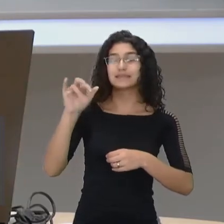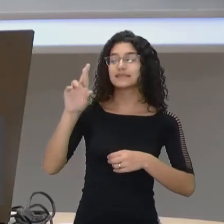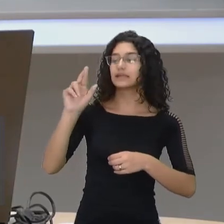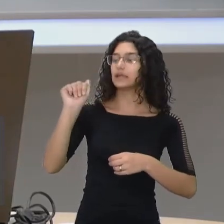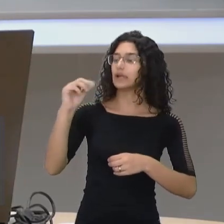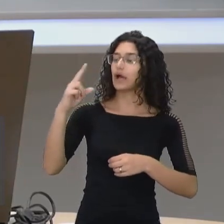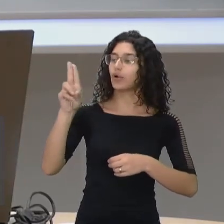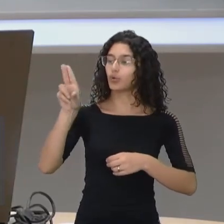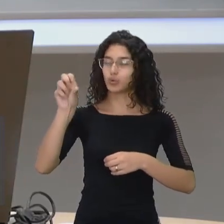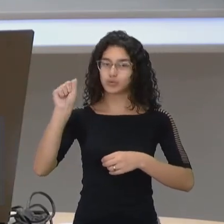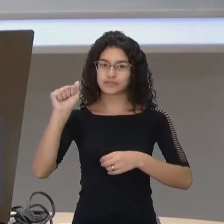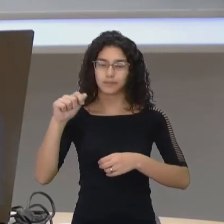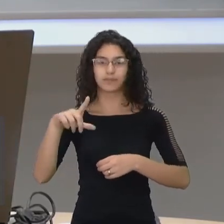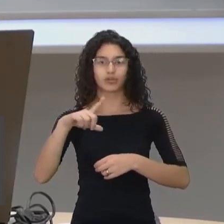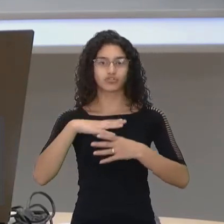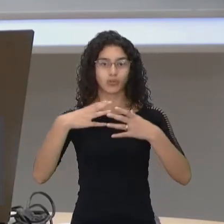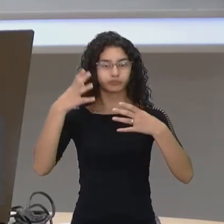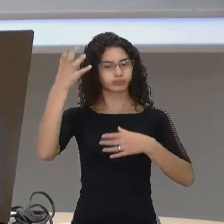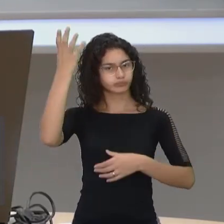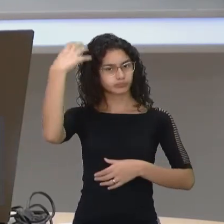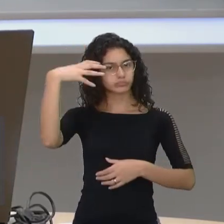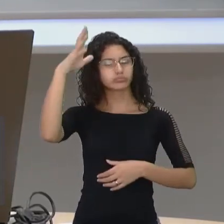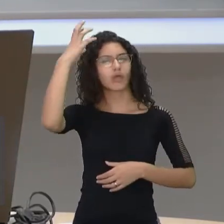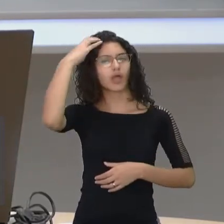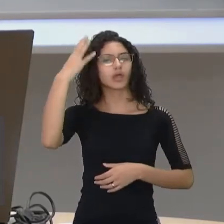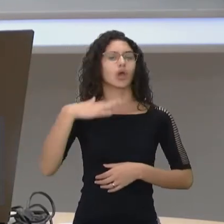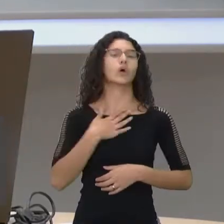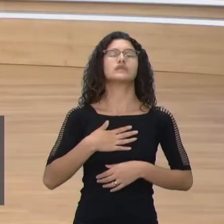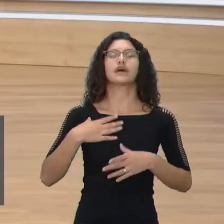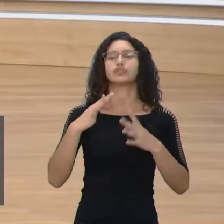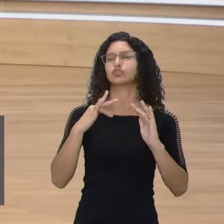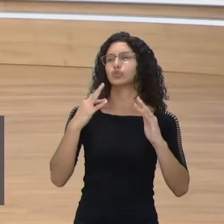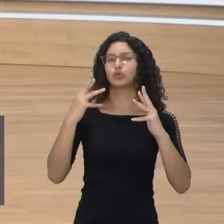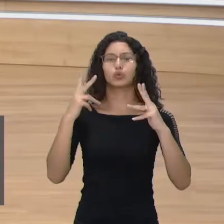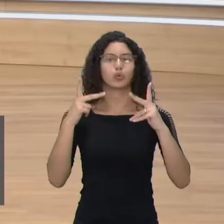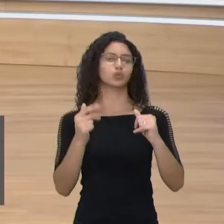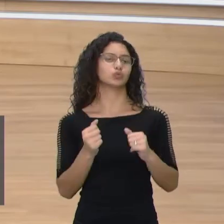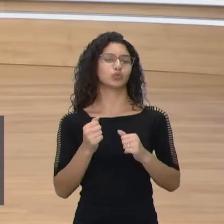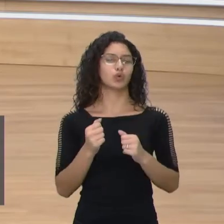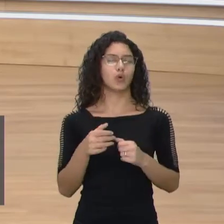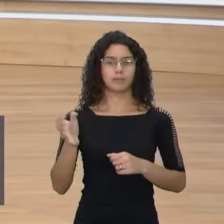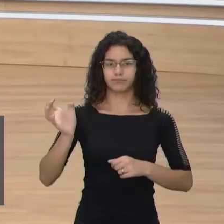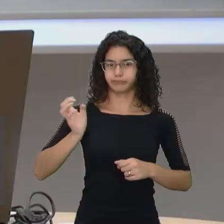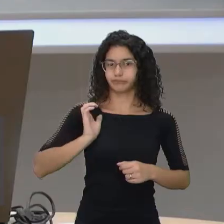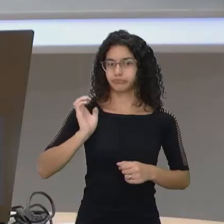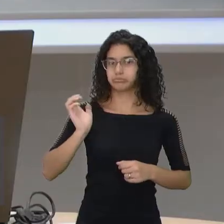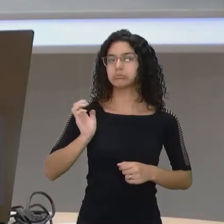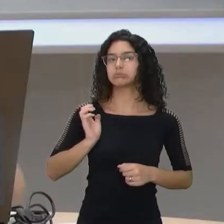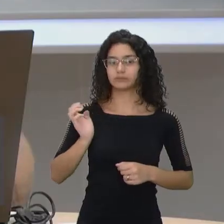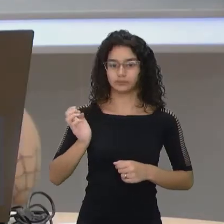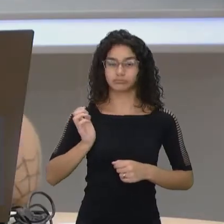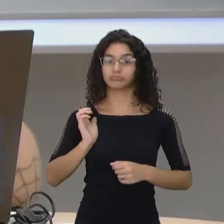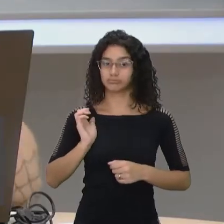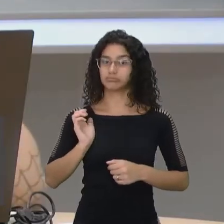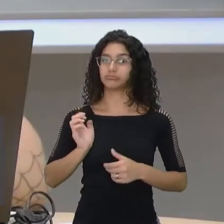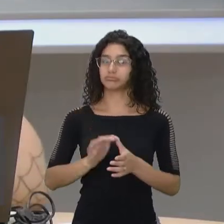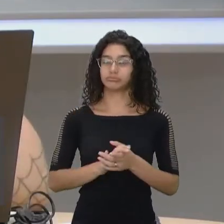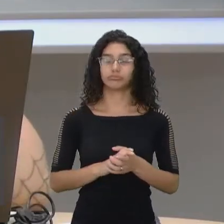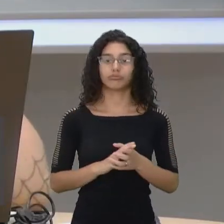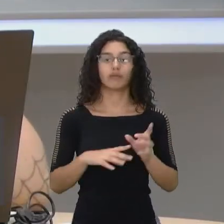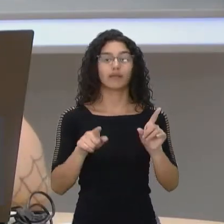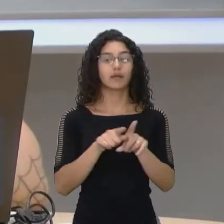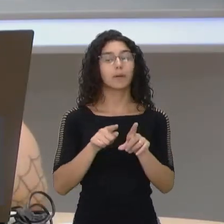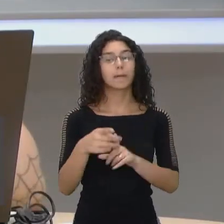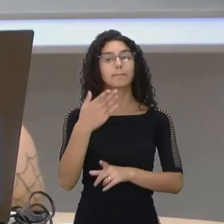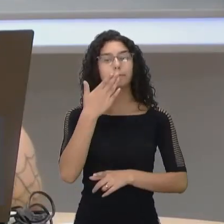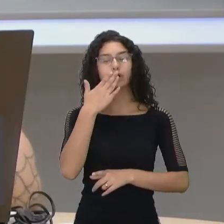um rei que ele era ostentador, ele gostava de tudo muito rico, sabe, pomposo, e ele encomendou